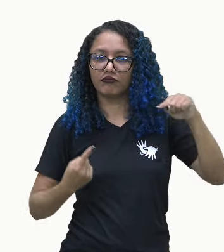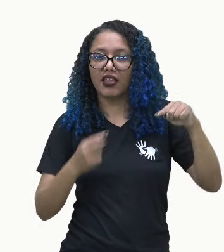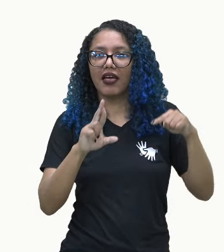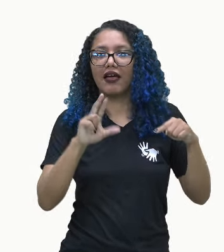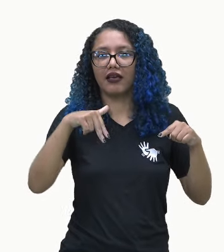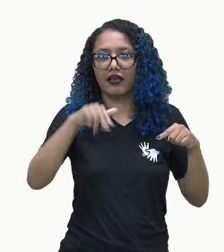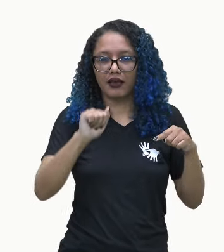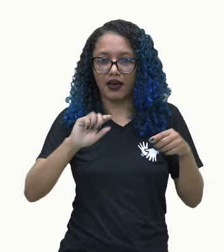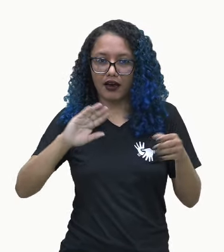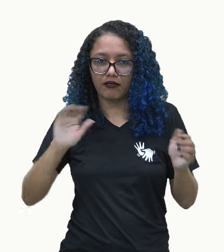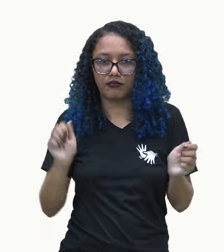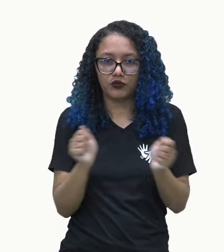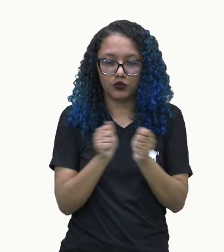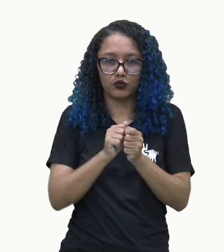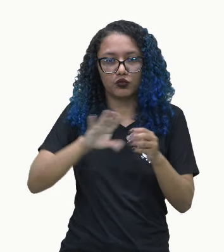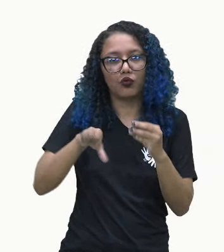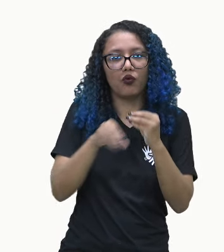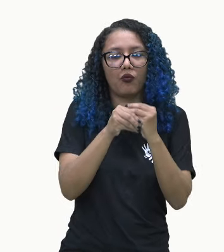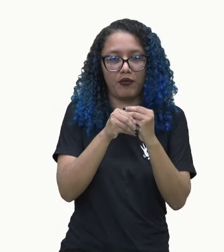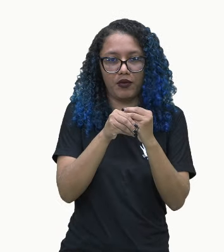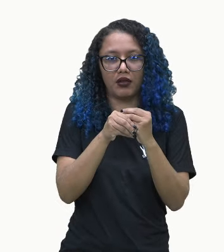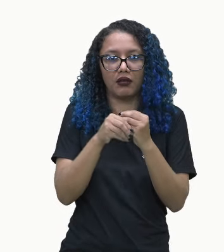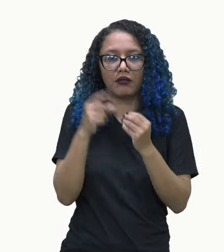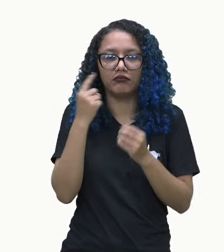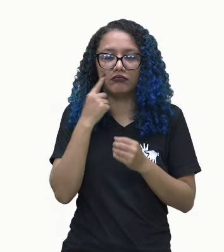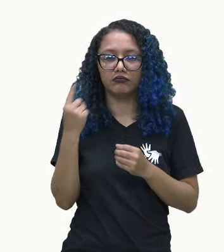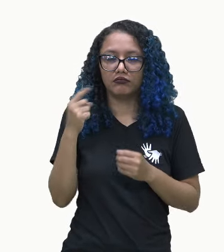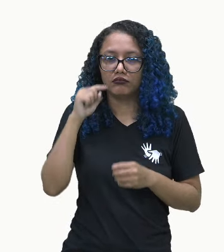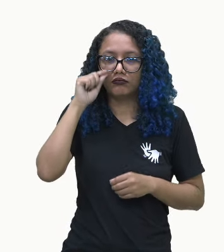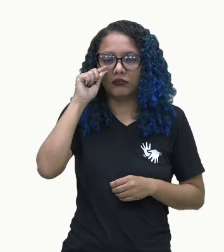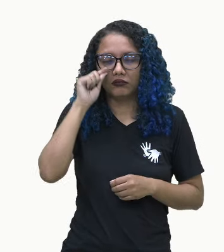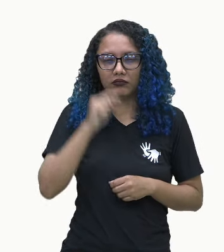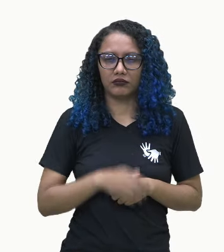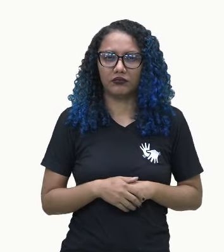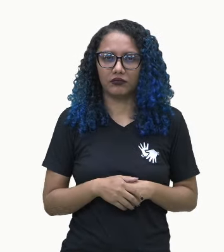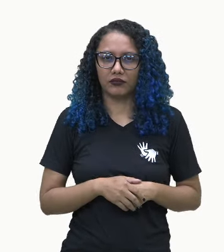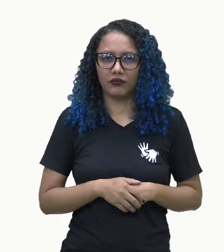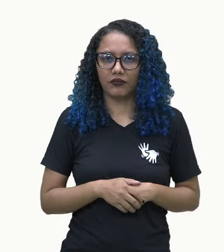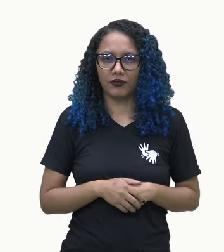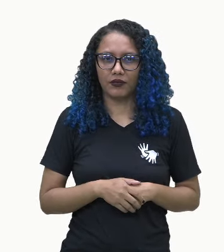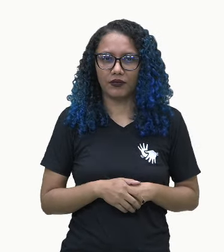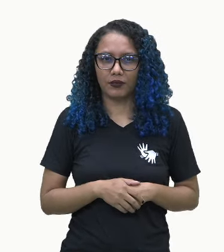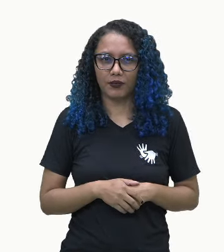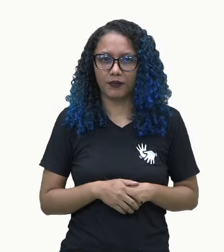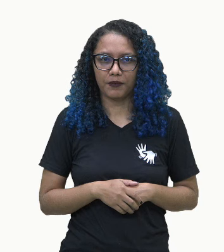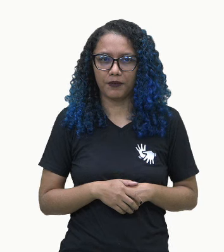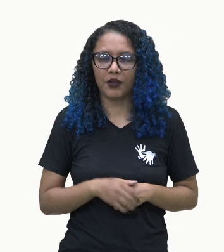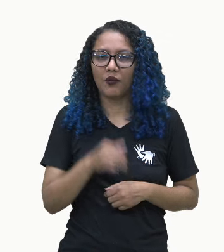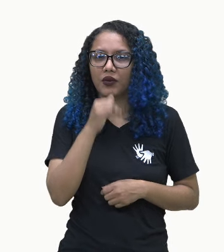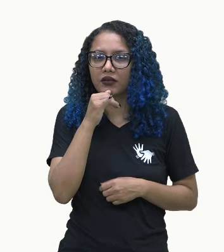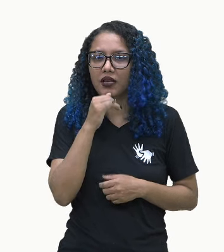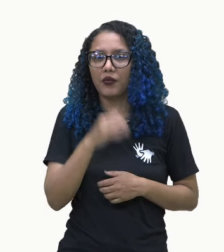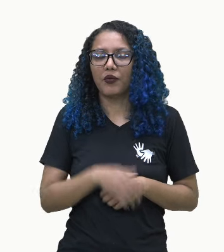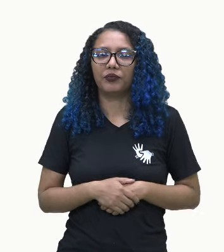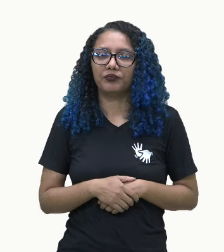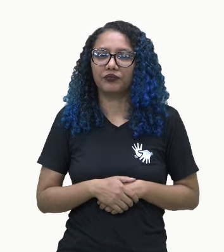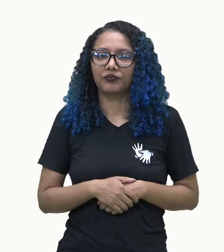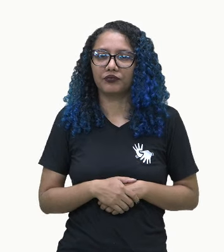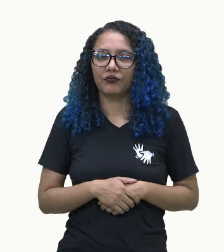RNA, tá? Os pares ali de bases, né, tanto nitrogenadas que